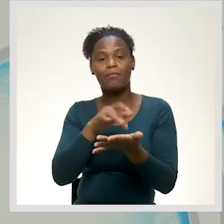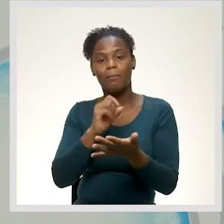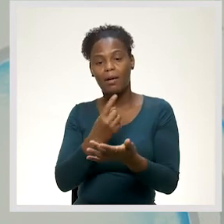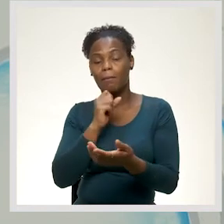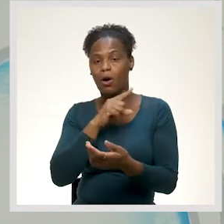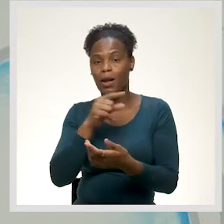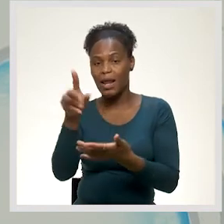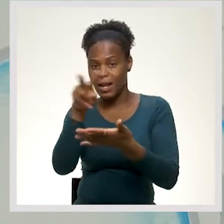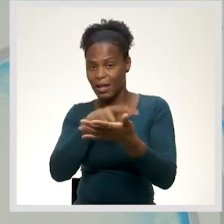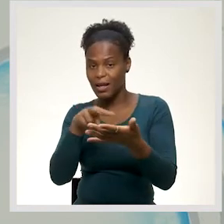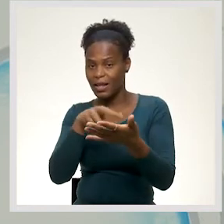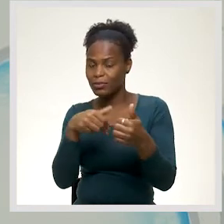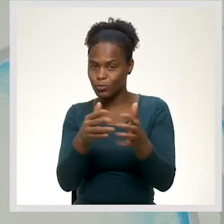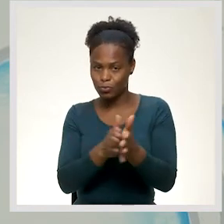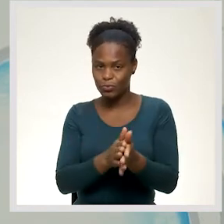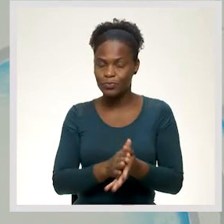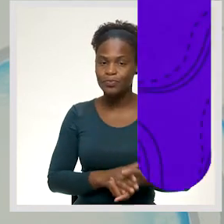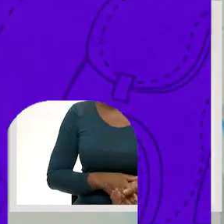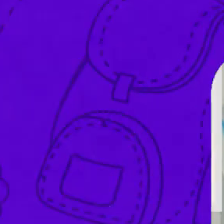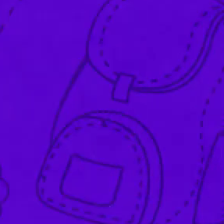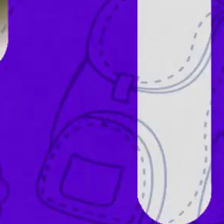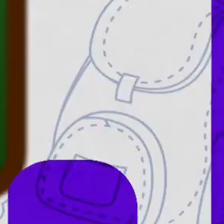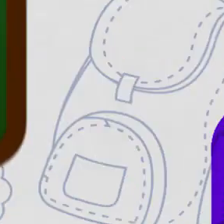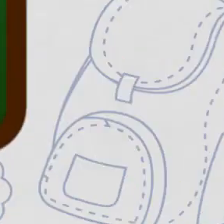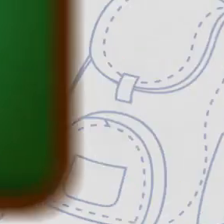ler na sua integridade.